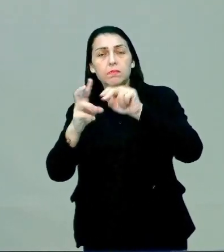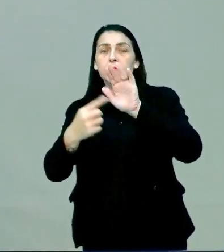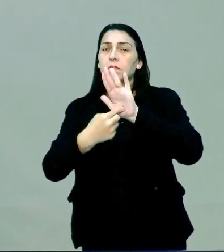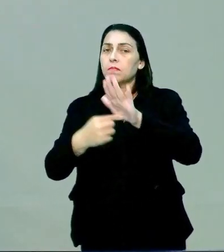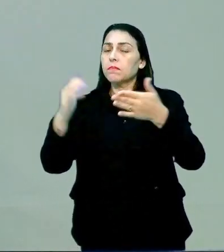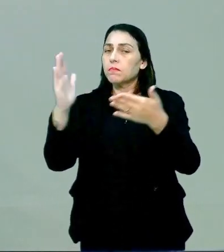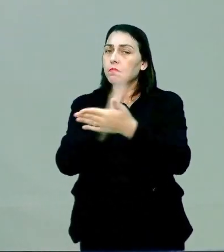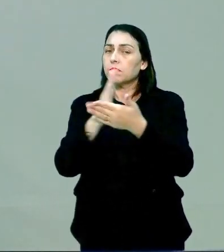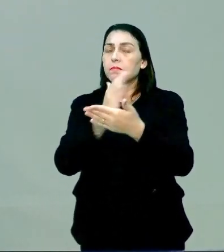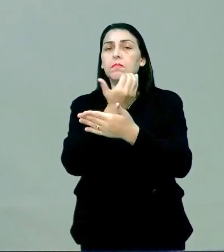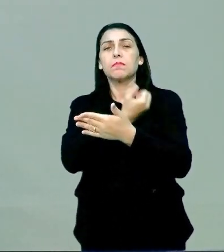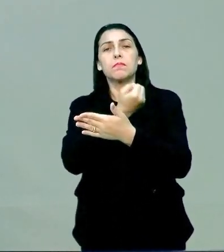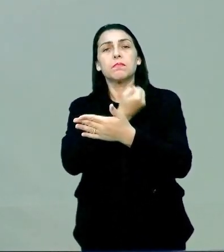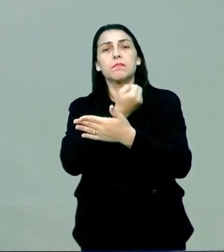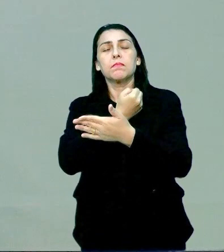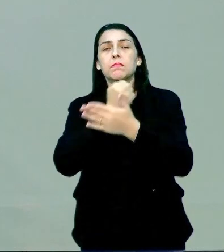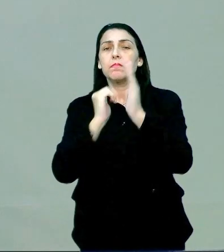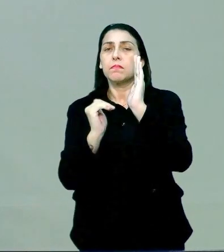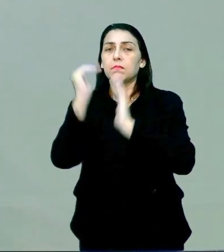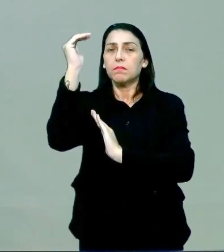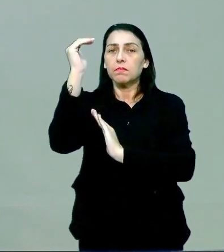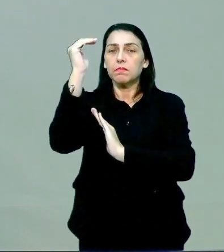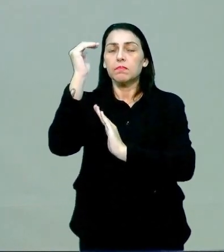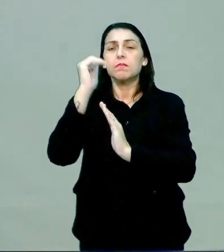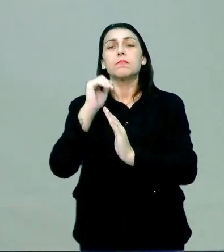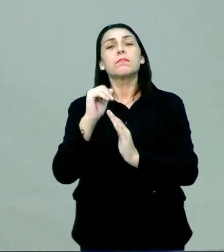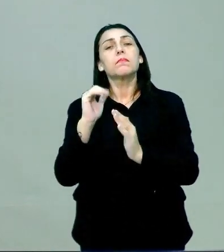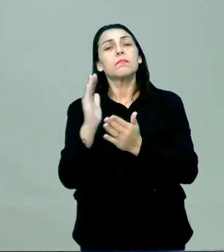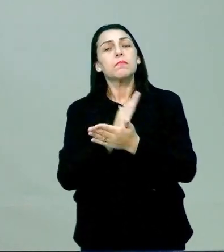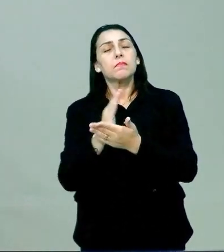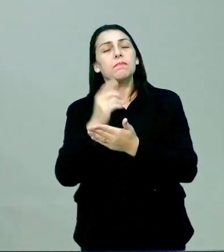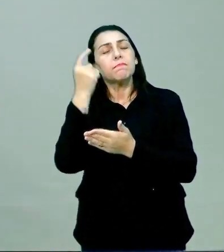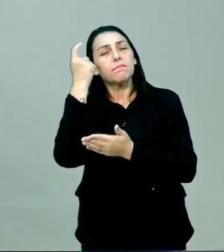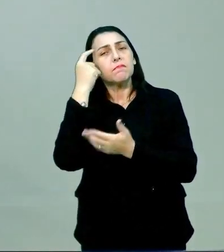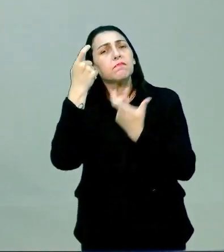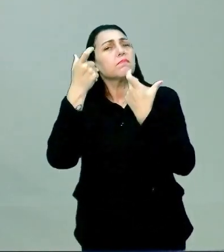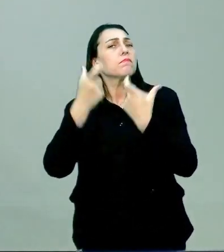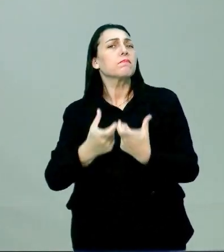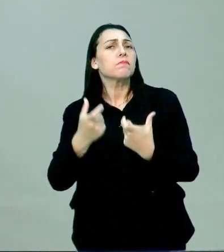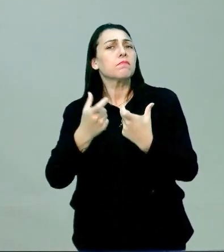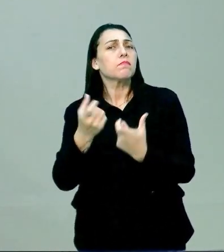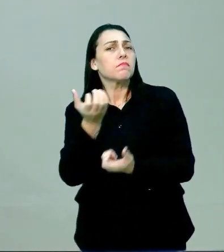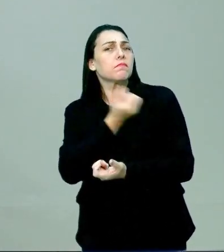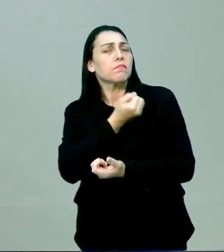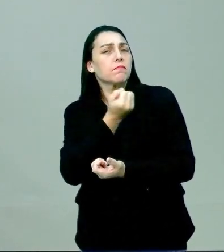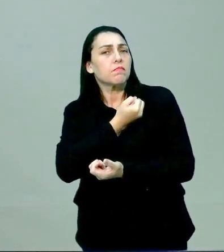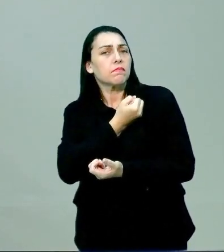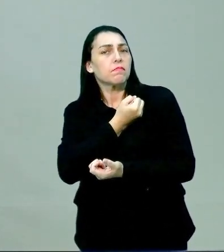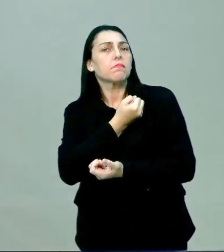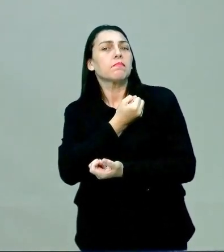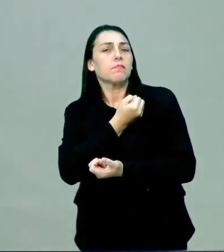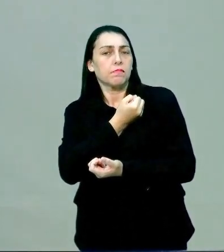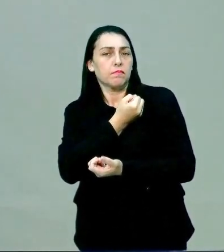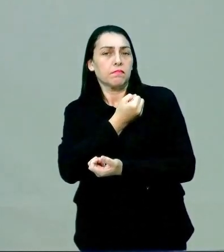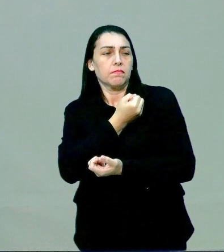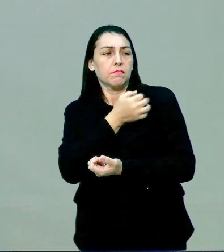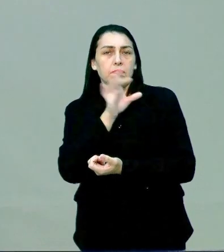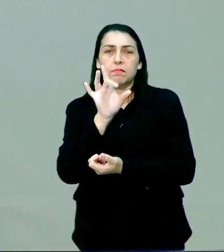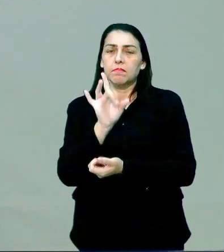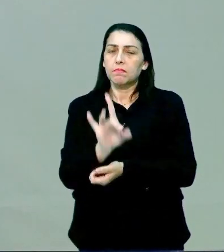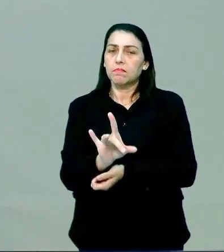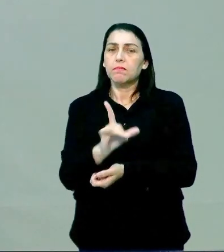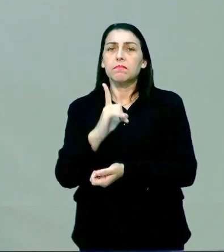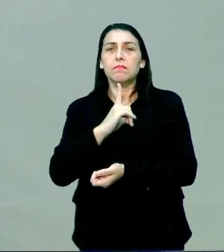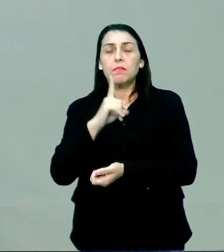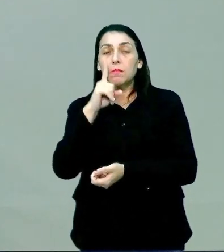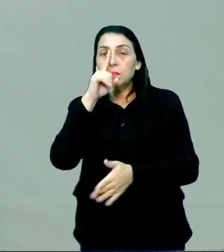às vezes, números mais elevados. E às vezes a gente fica pensando, da onde é que veio aquele número? É só